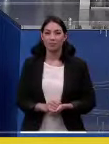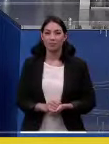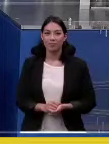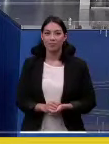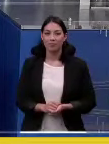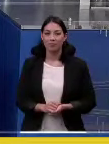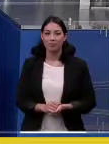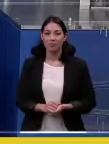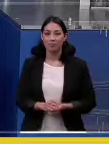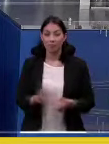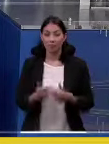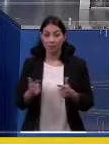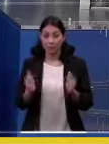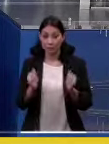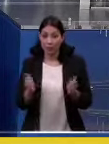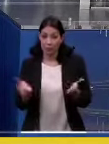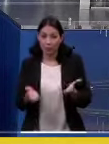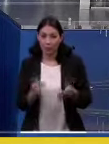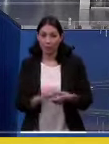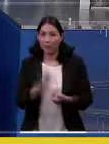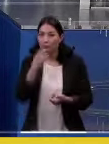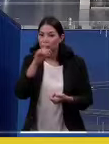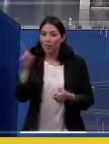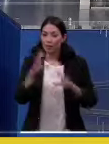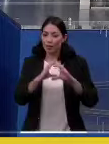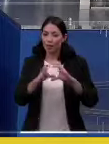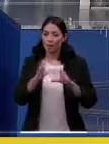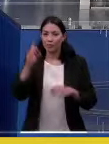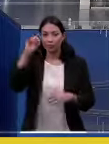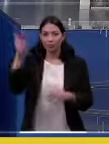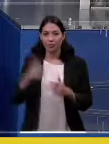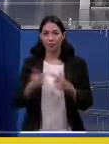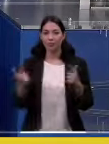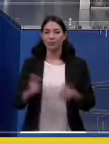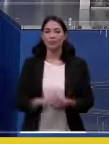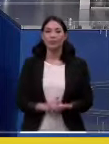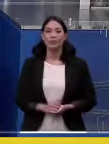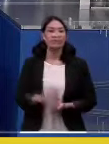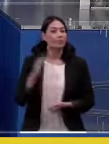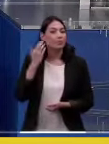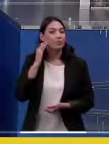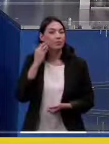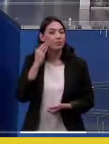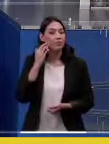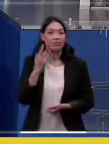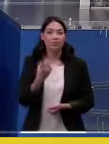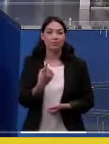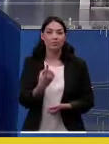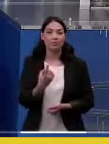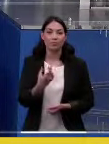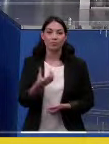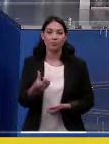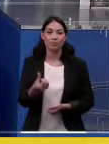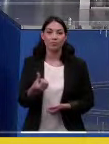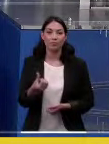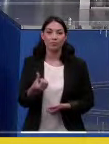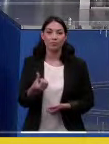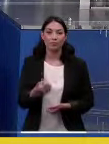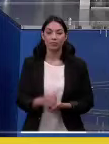Sua sorte pode vir com este número. Vamos chamar o sétimo e último número do Dia de Sorte. Bola rosa, número 16.